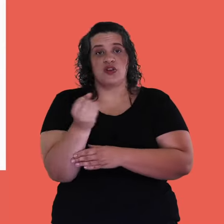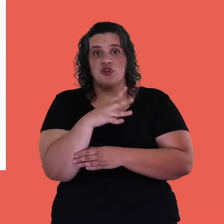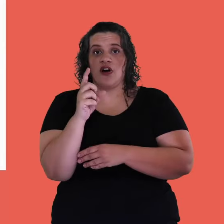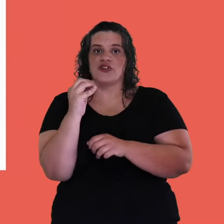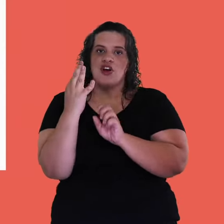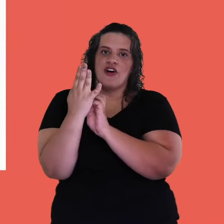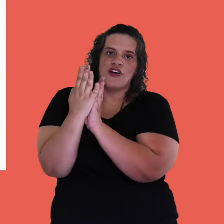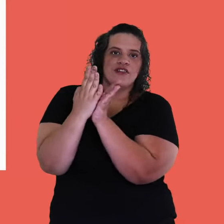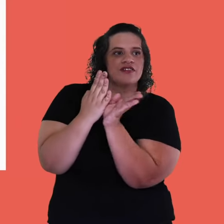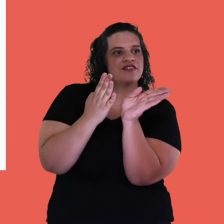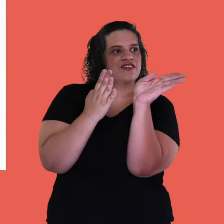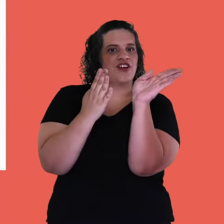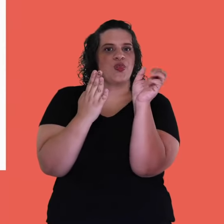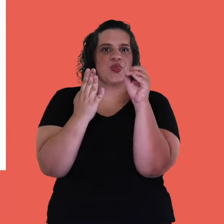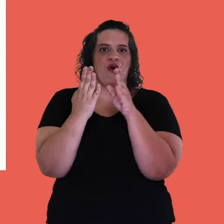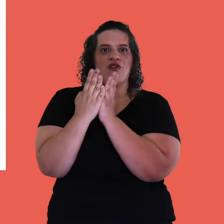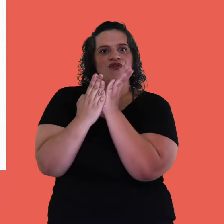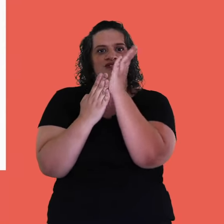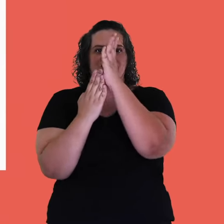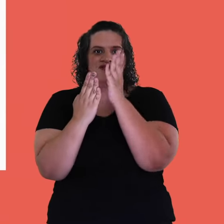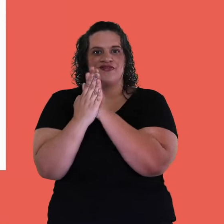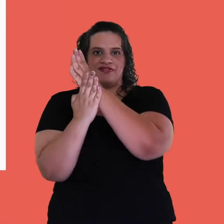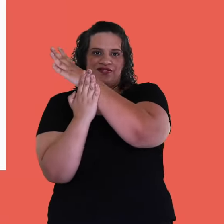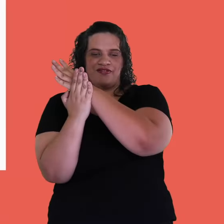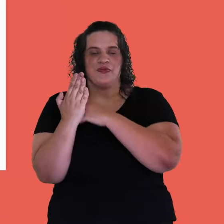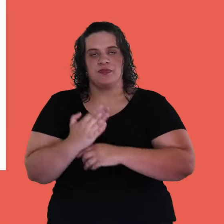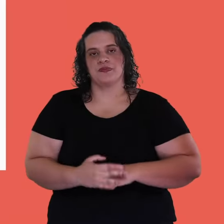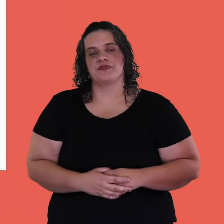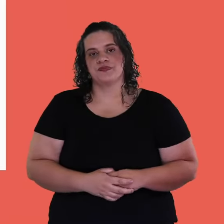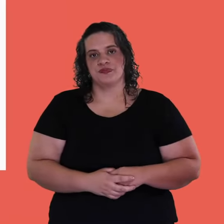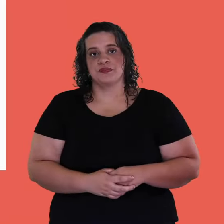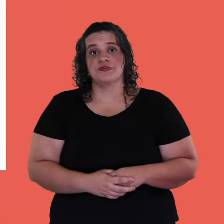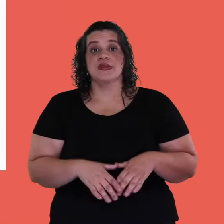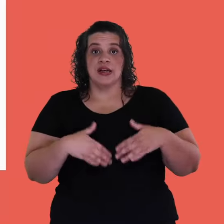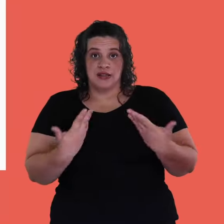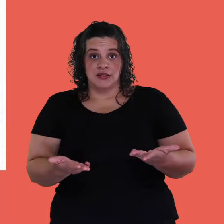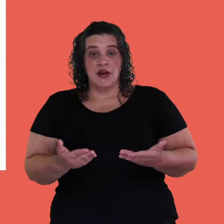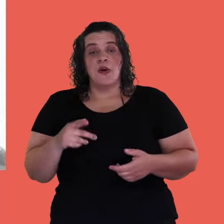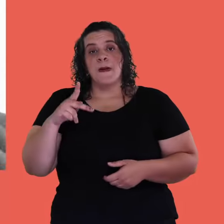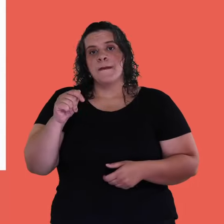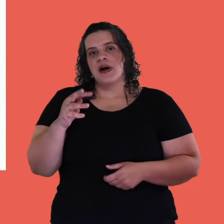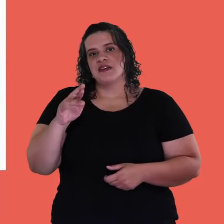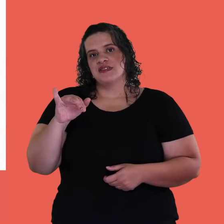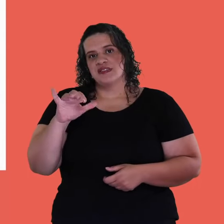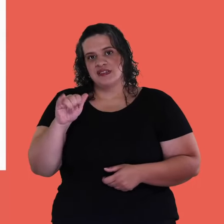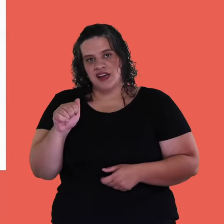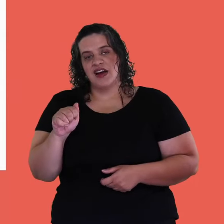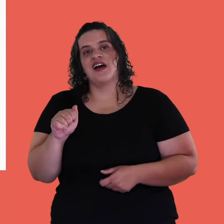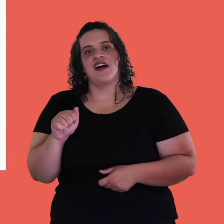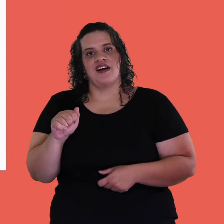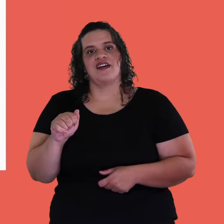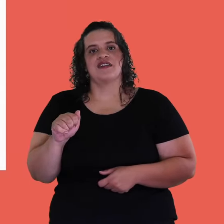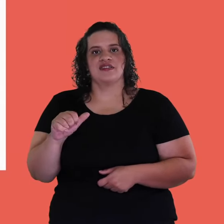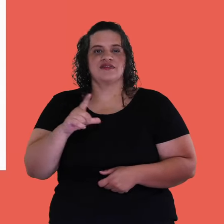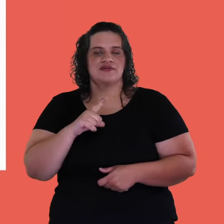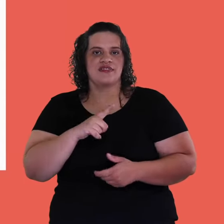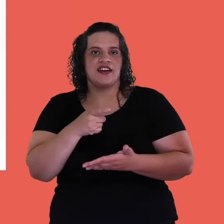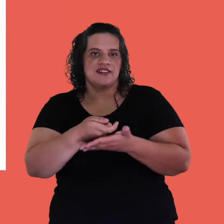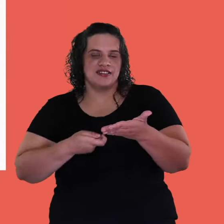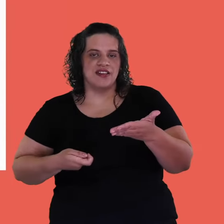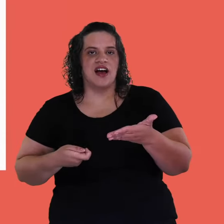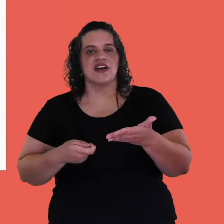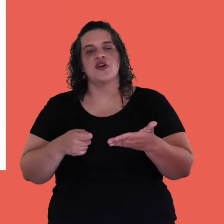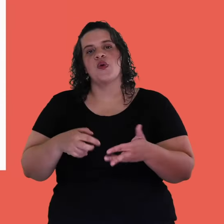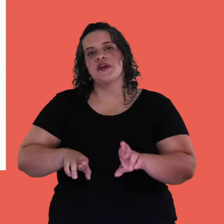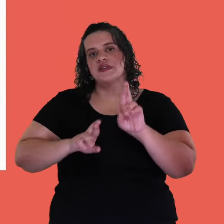árvore nova, é só um galho diferente dessa única árvore que a gente está construindo. Nesse caso, Patrícia Durães é quem me